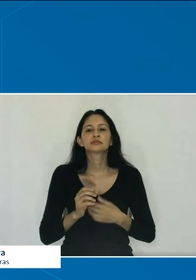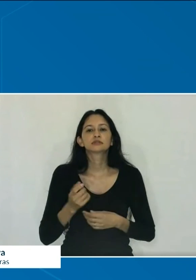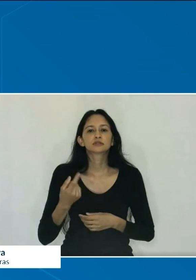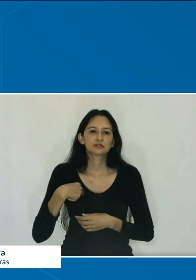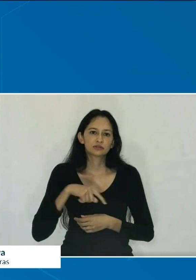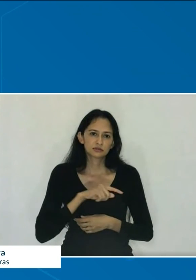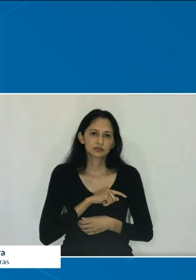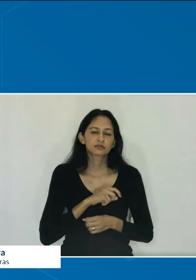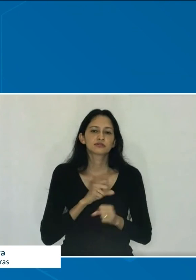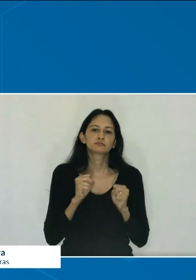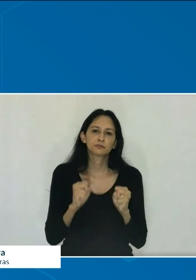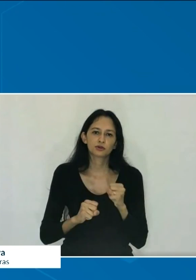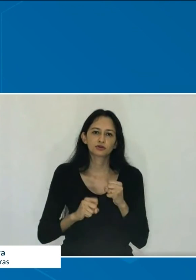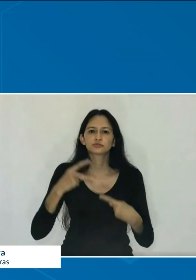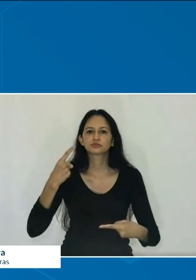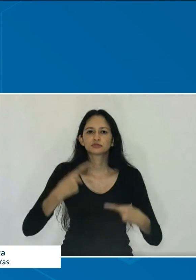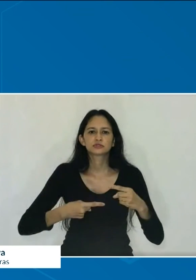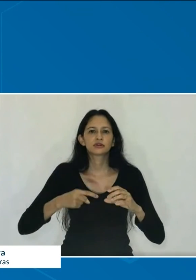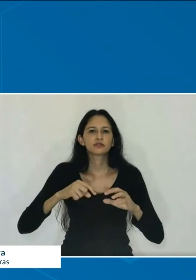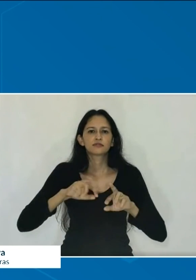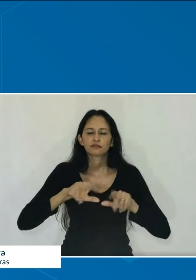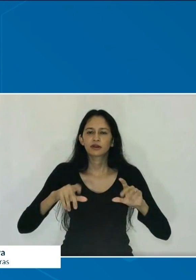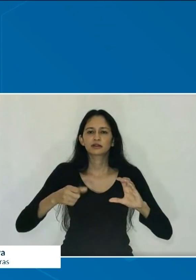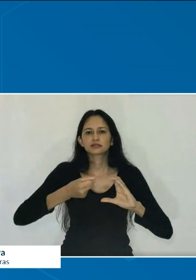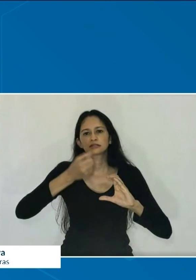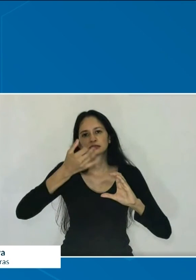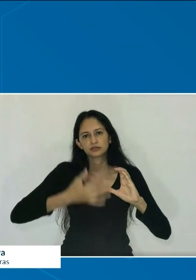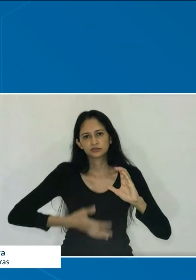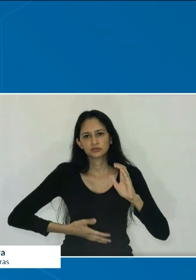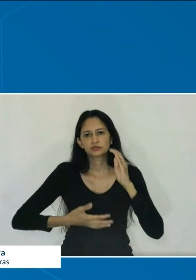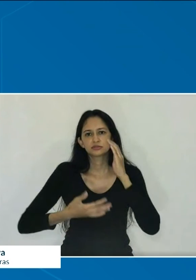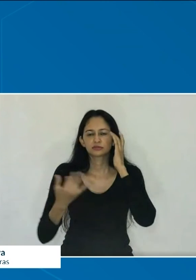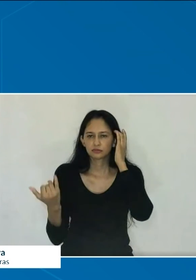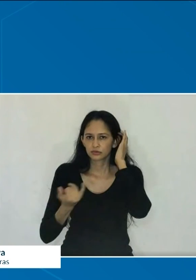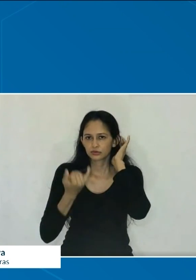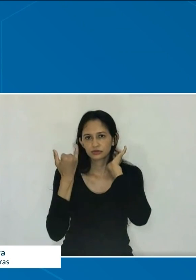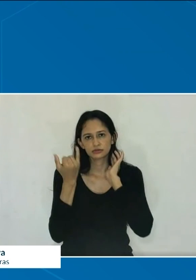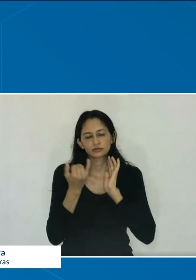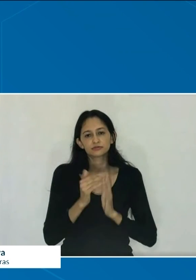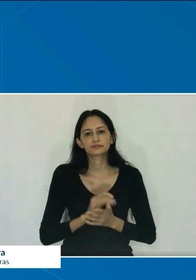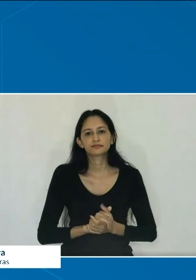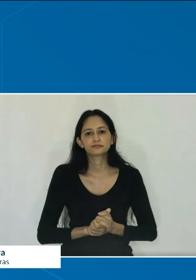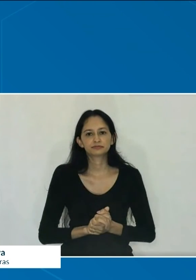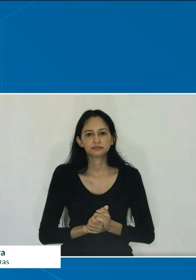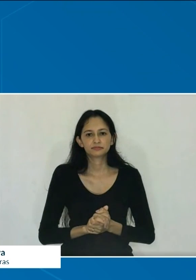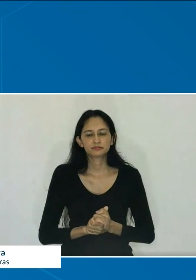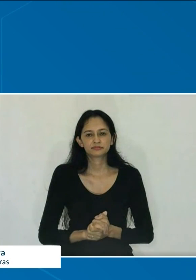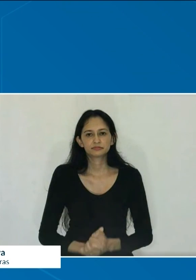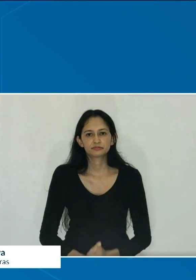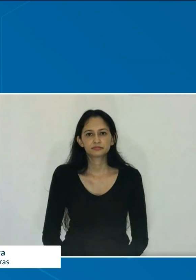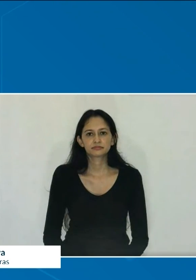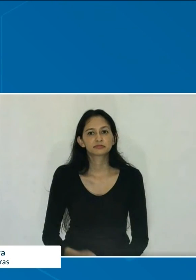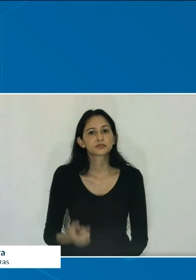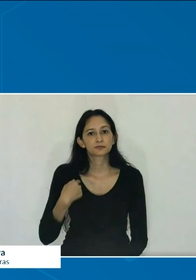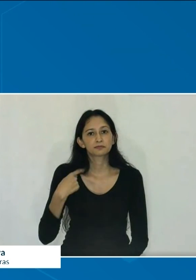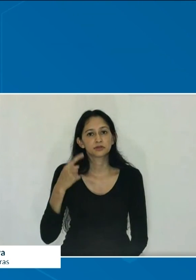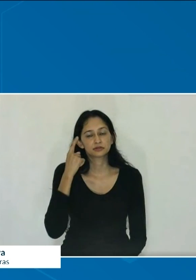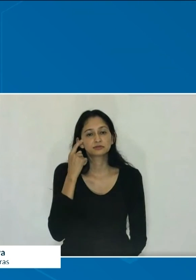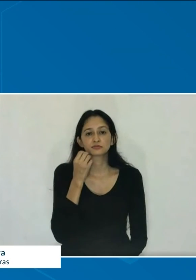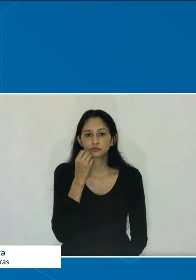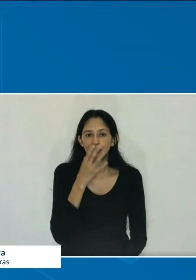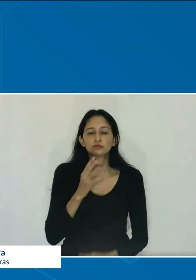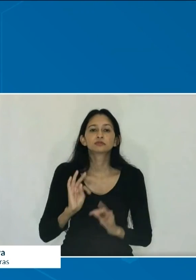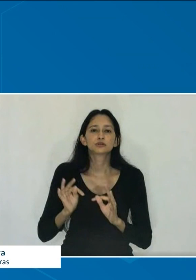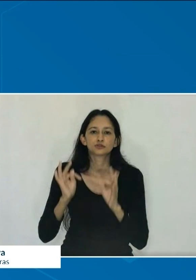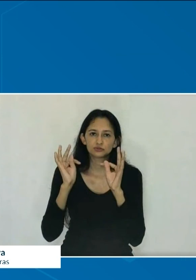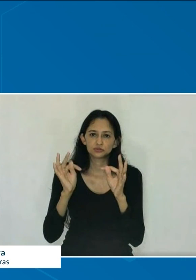podemos falar, tem muitos aspectos em tecnologia que podemos conversar sobre transporte. E eu acho que é bom desenvolver tecnologia para